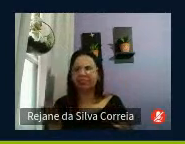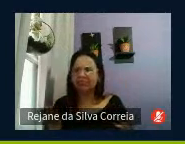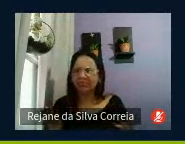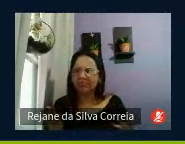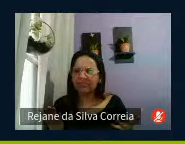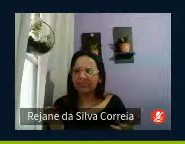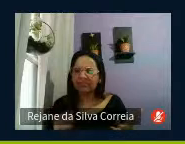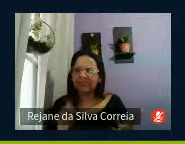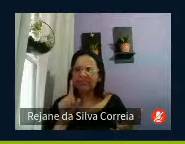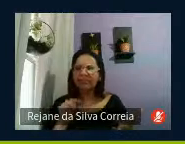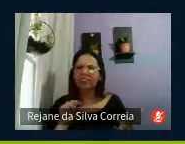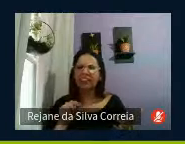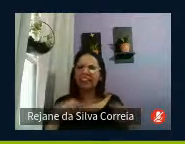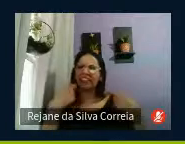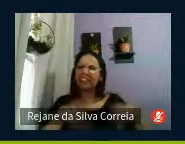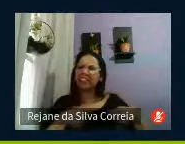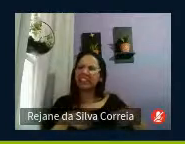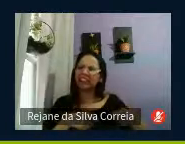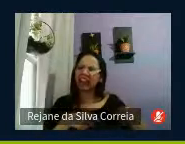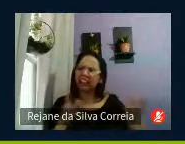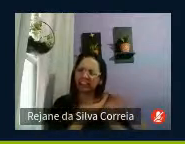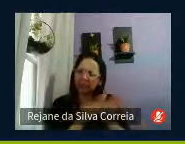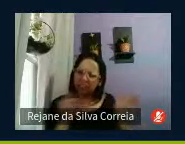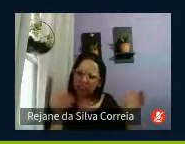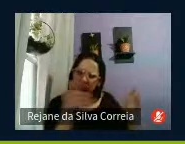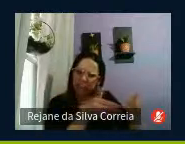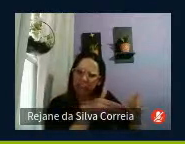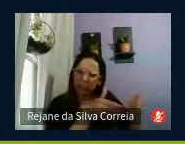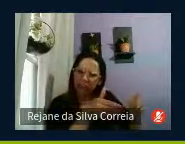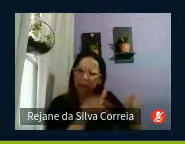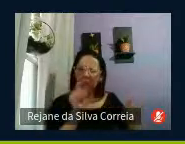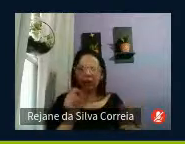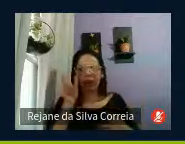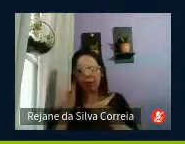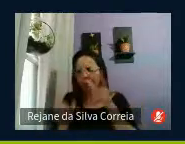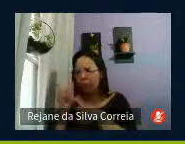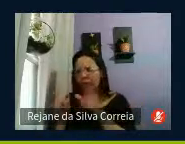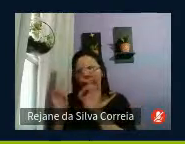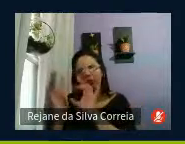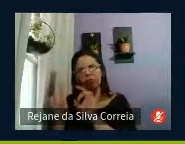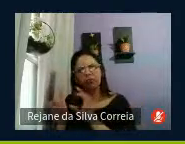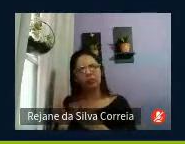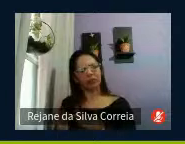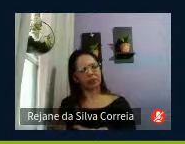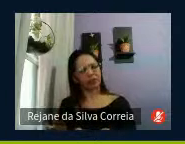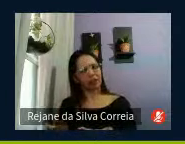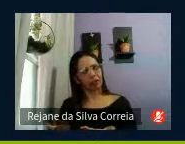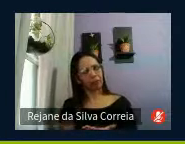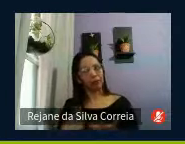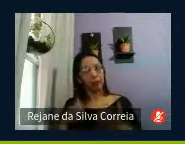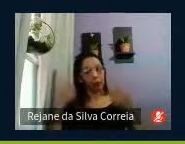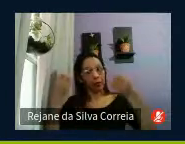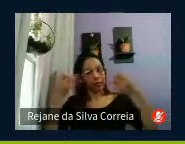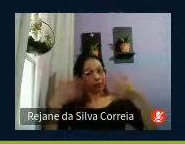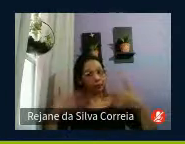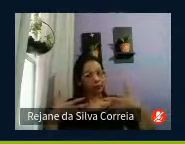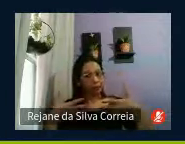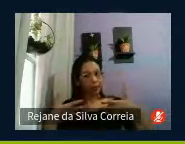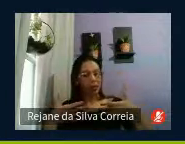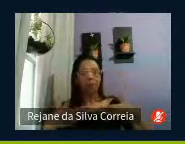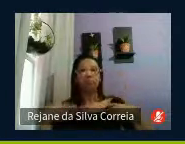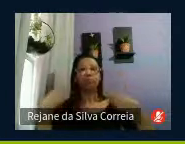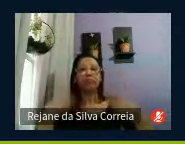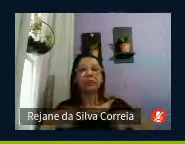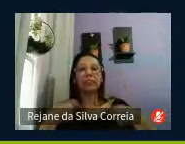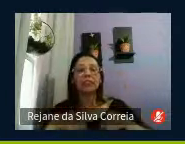seria necessidades específicas? O que seria público-alvo de educação especial? Então, gente, só para explicar, necessidades